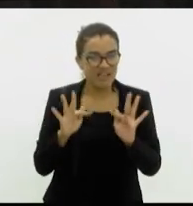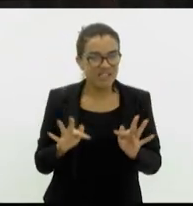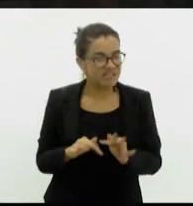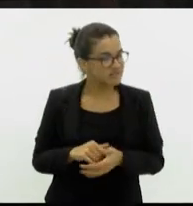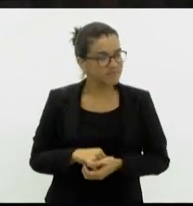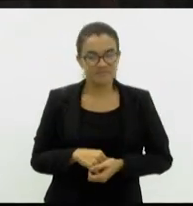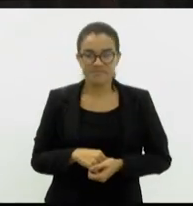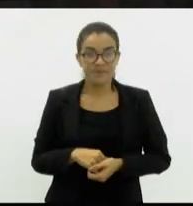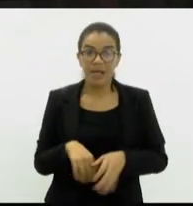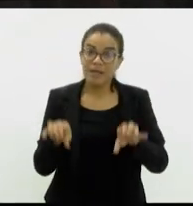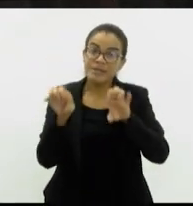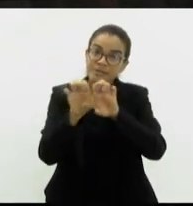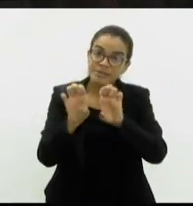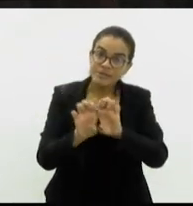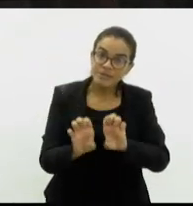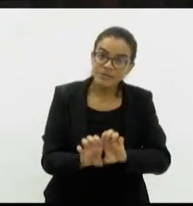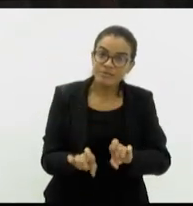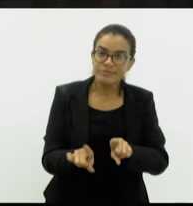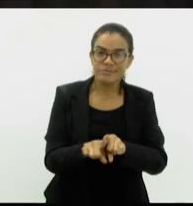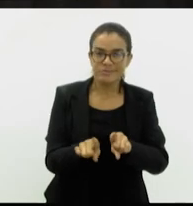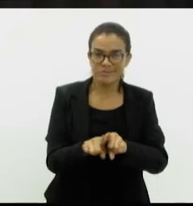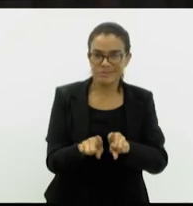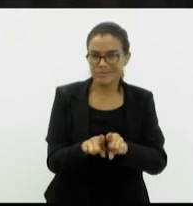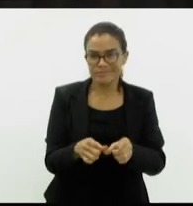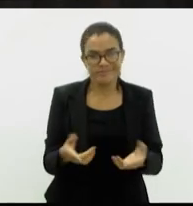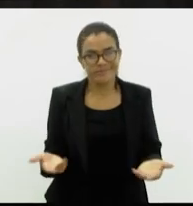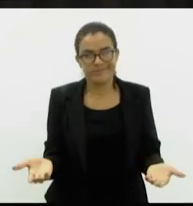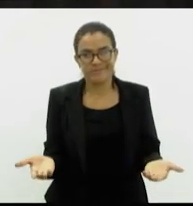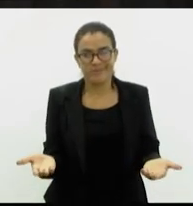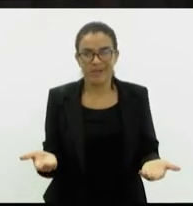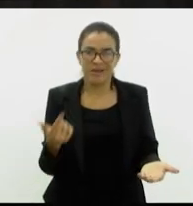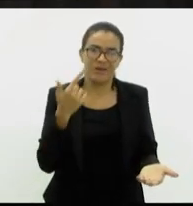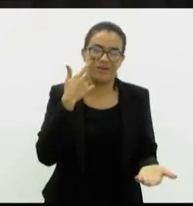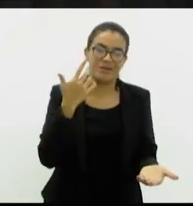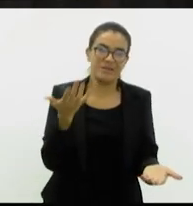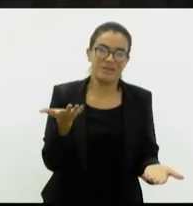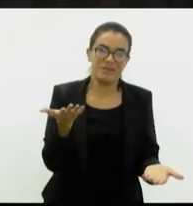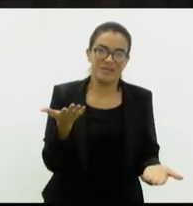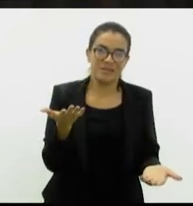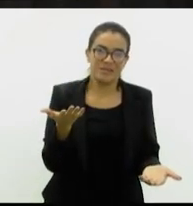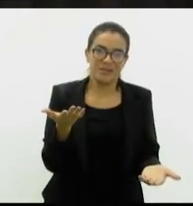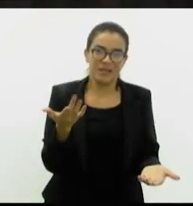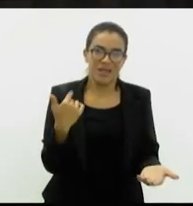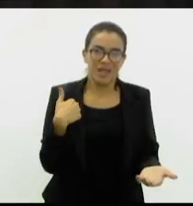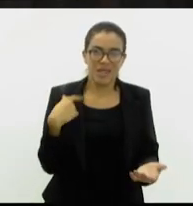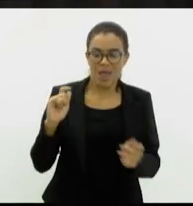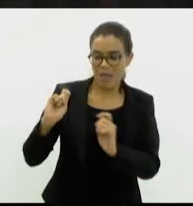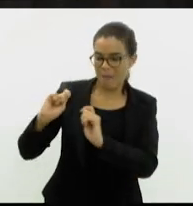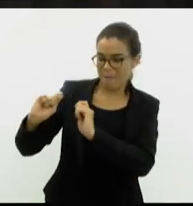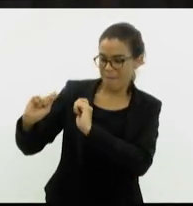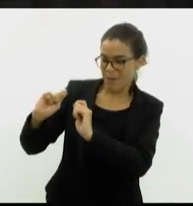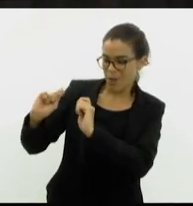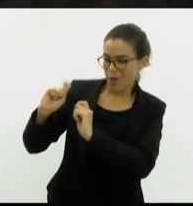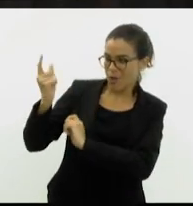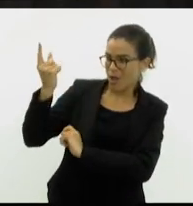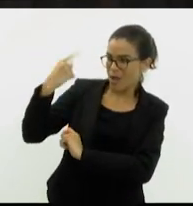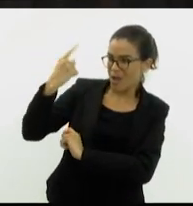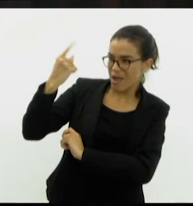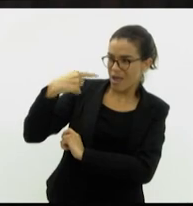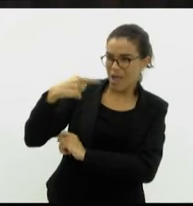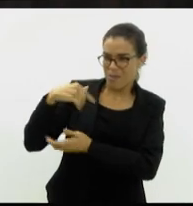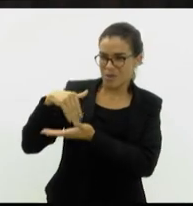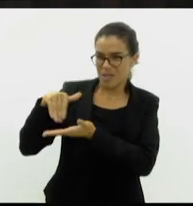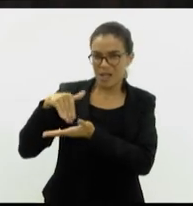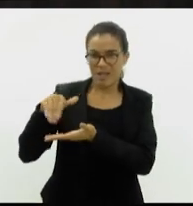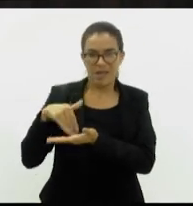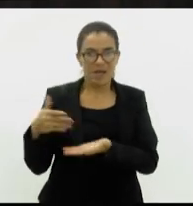as estruturas bom quem me comanda é meu secretário ou não é a